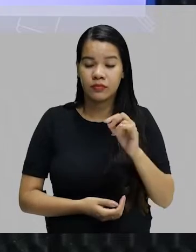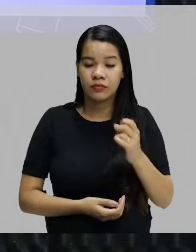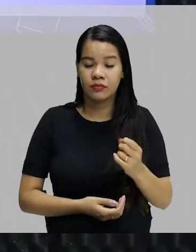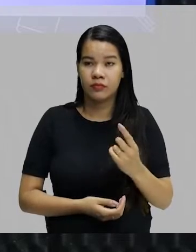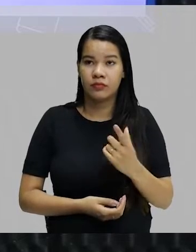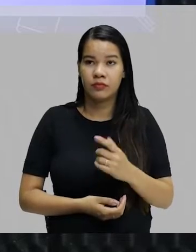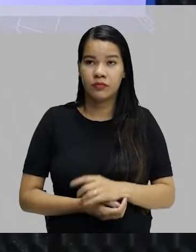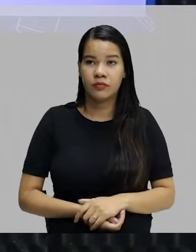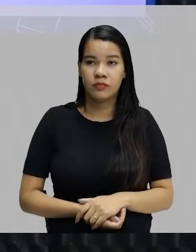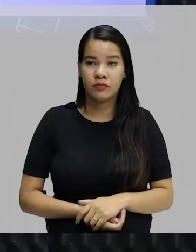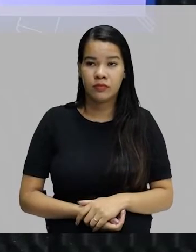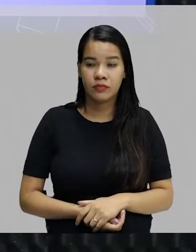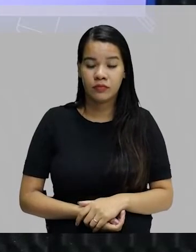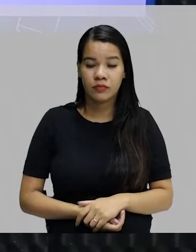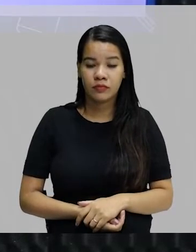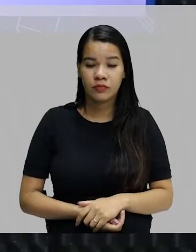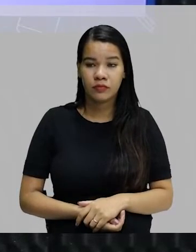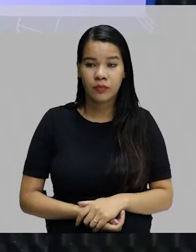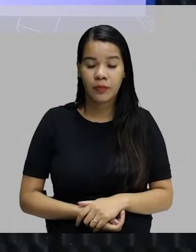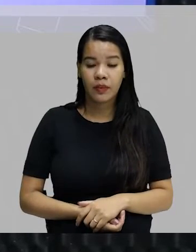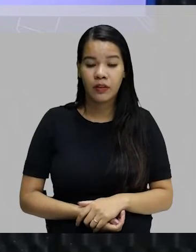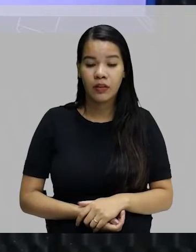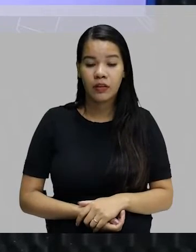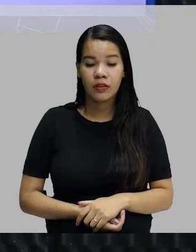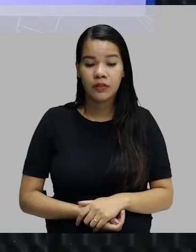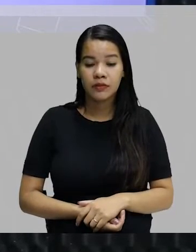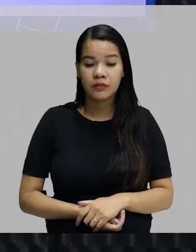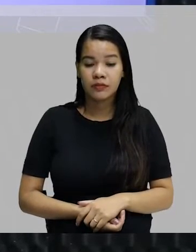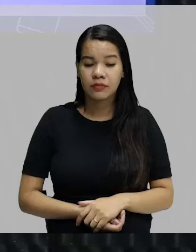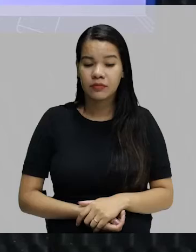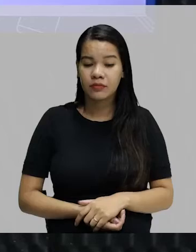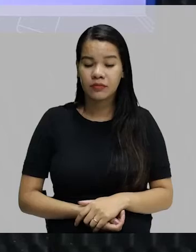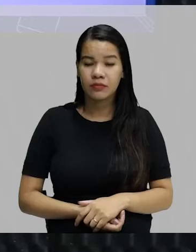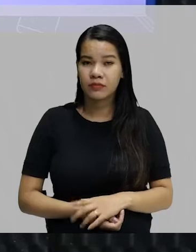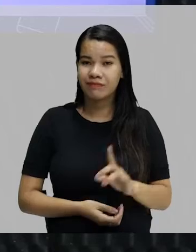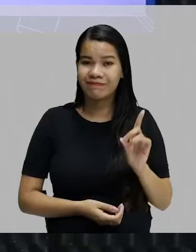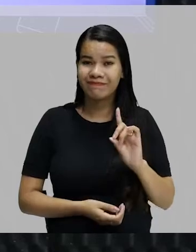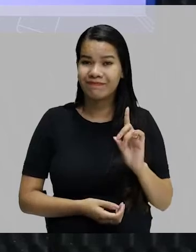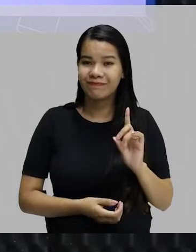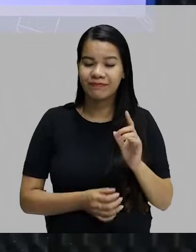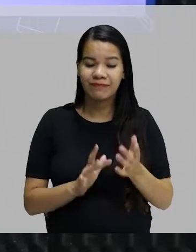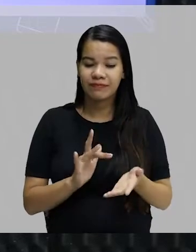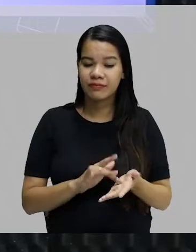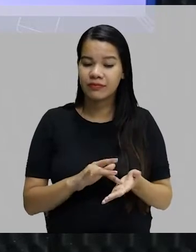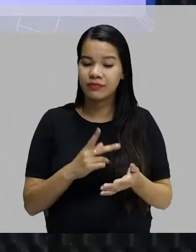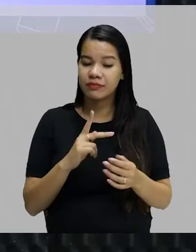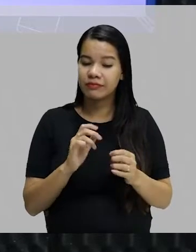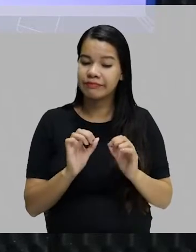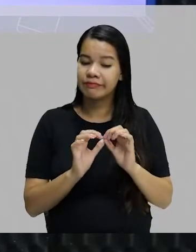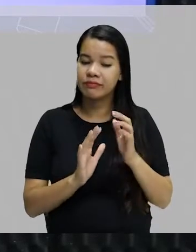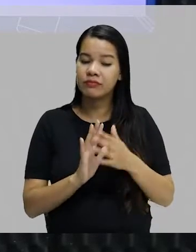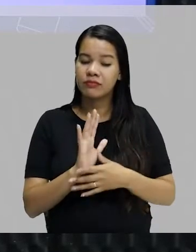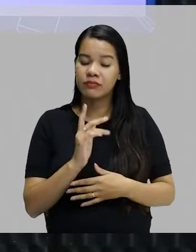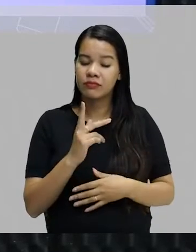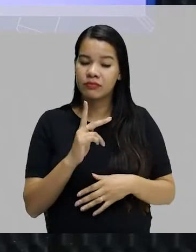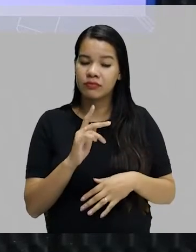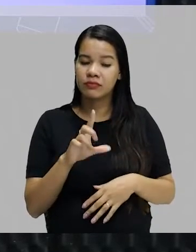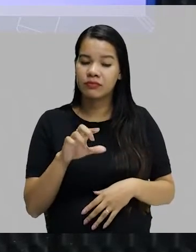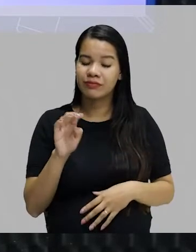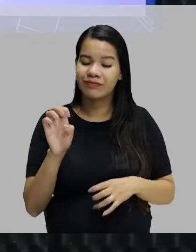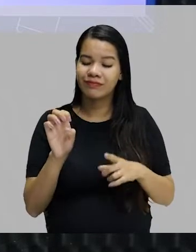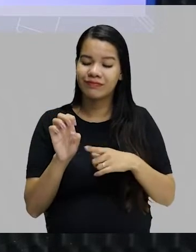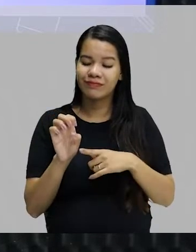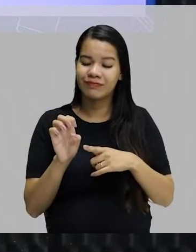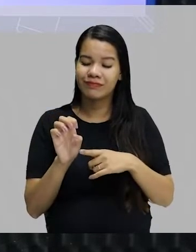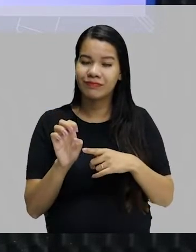tá? Não vejo com tanta felicidade esta construção nesta alternativa, né? Ela se